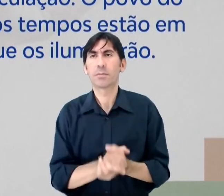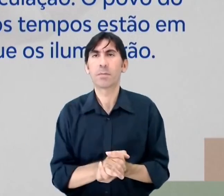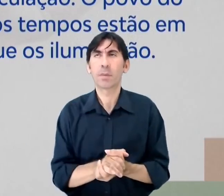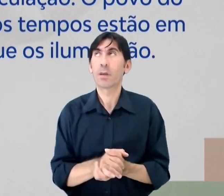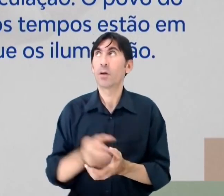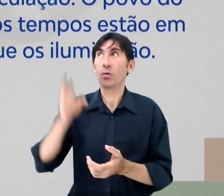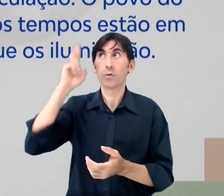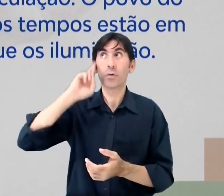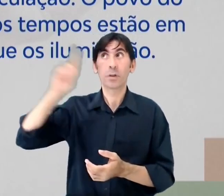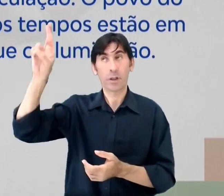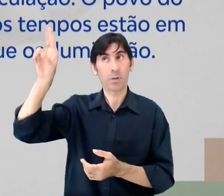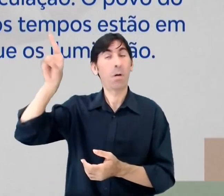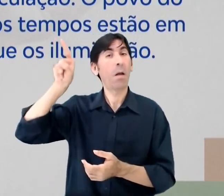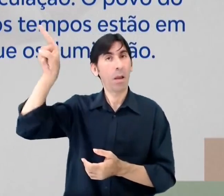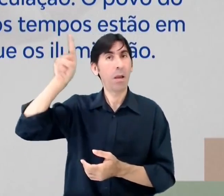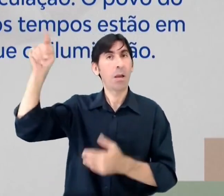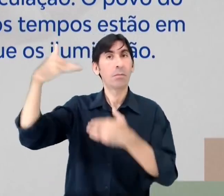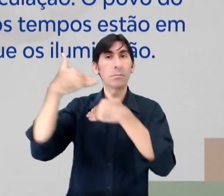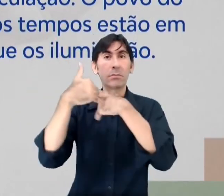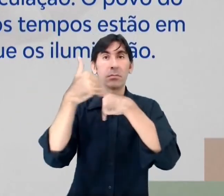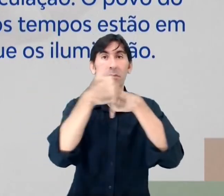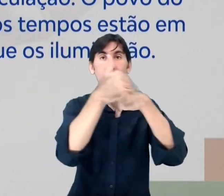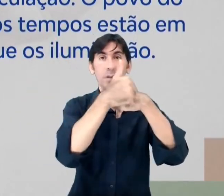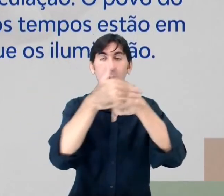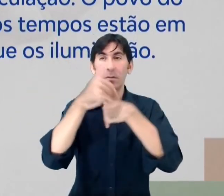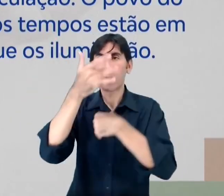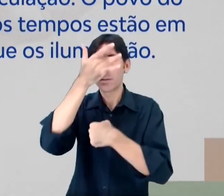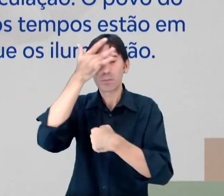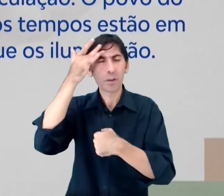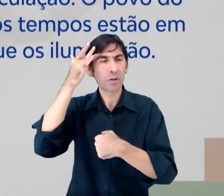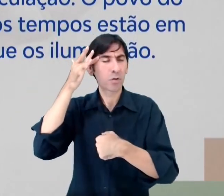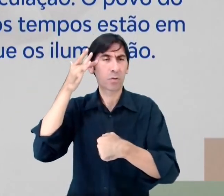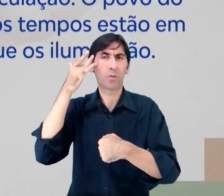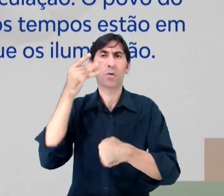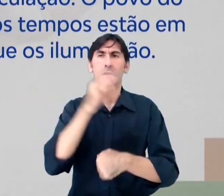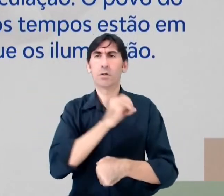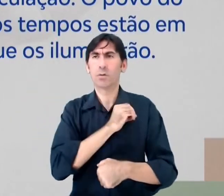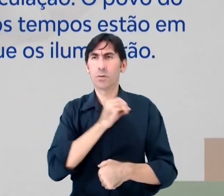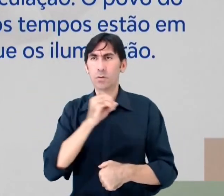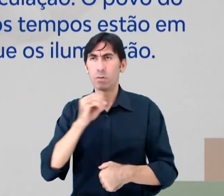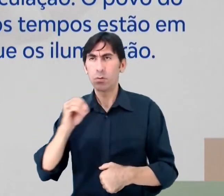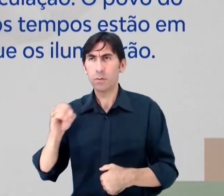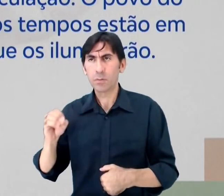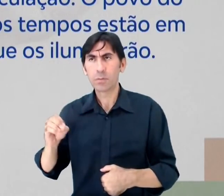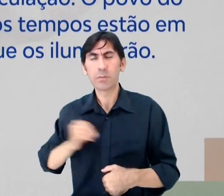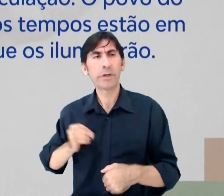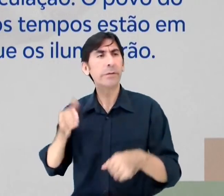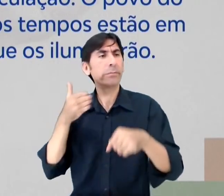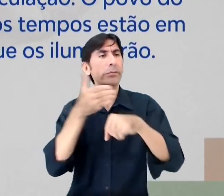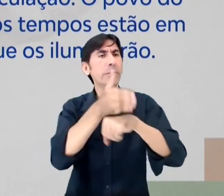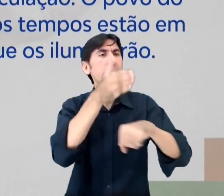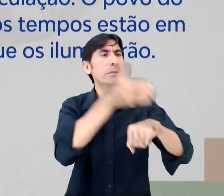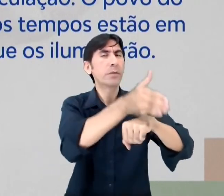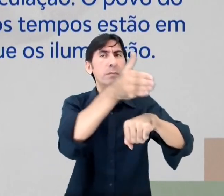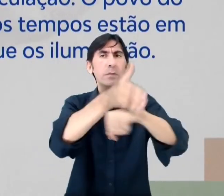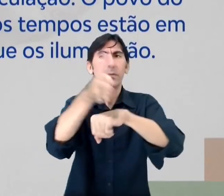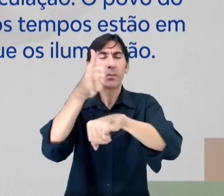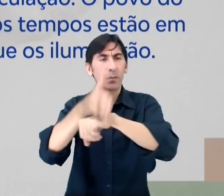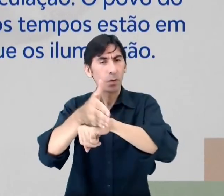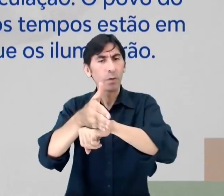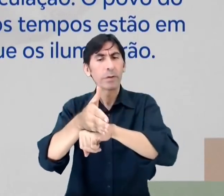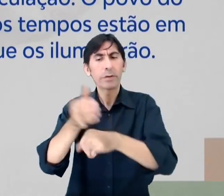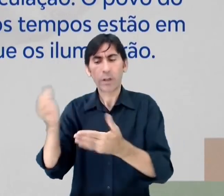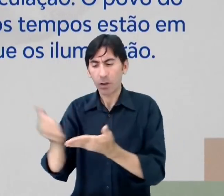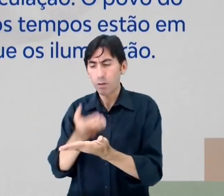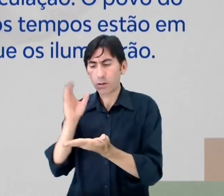colportagem, de maneira que os livros que contêm a luz da verdade presente entrem em circulação.